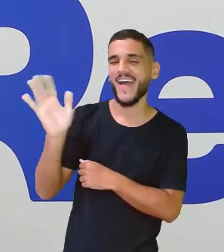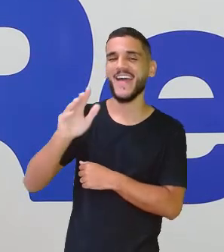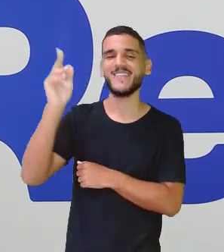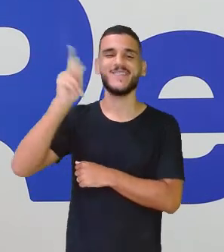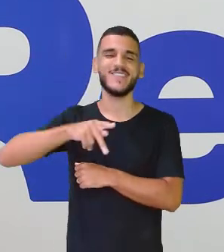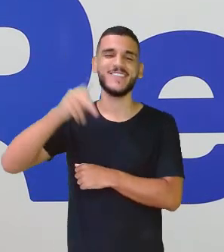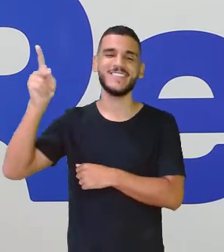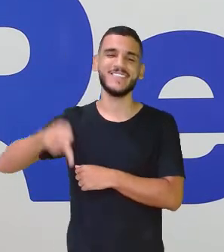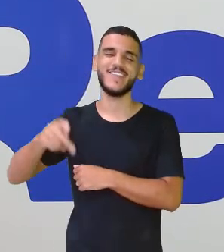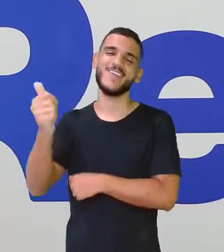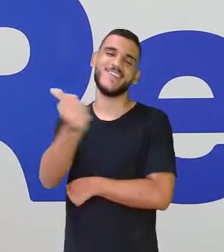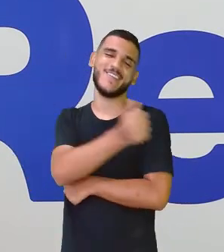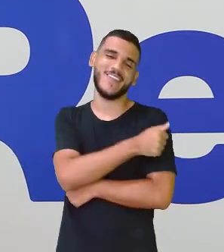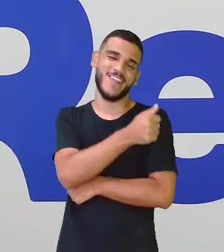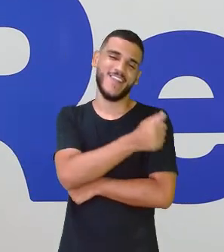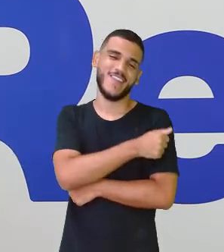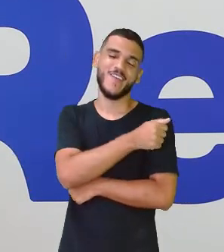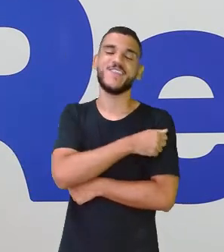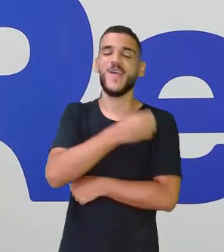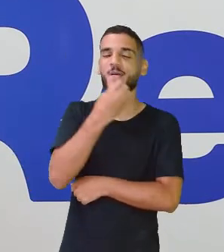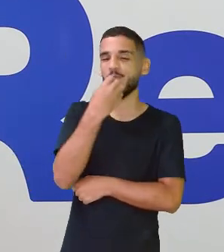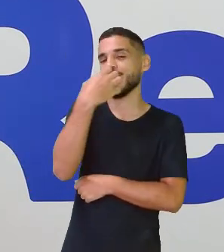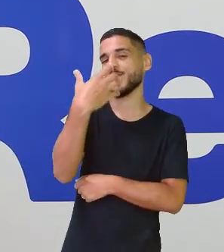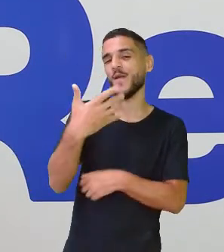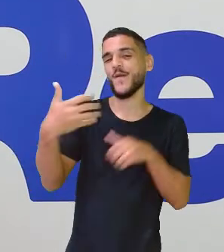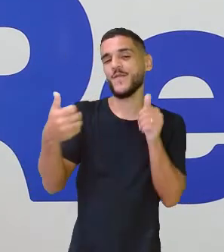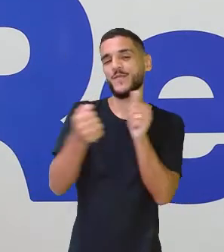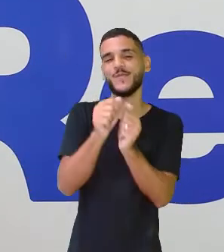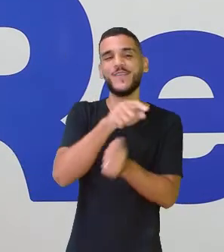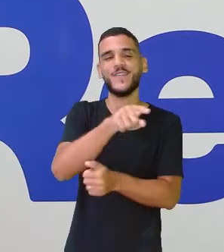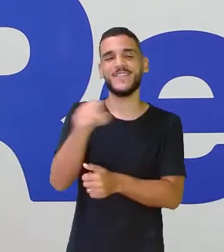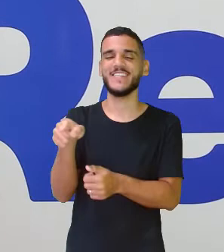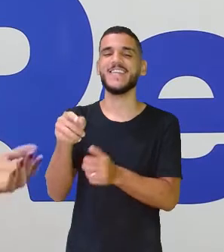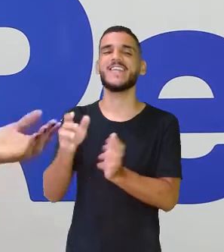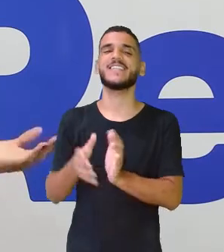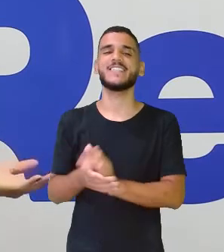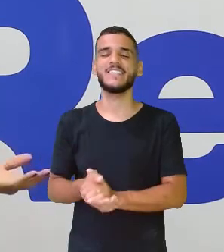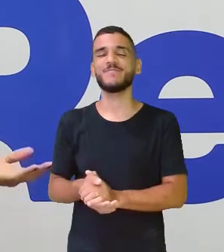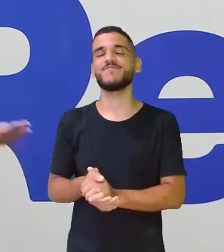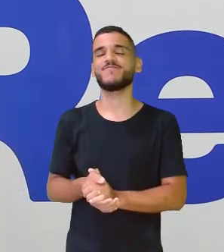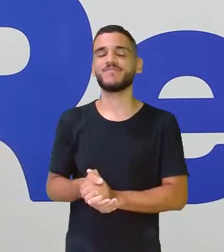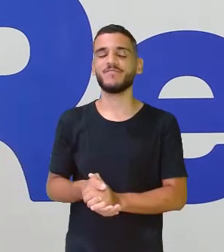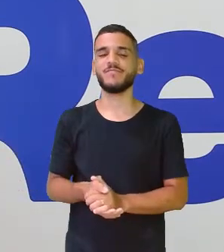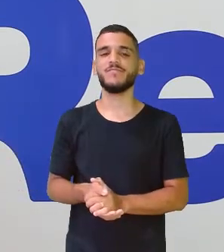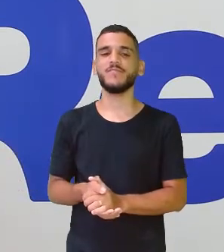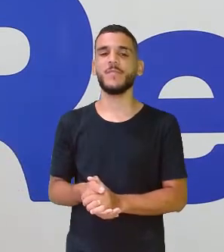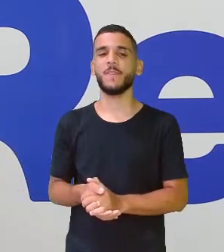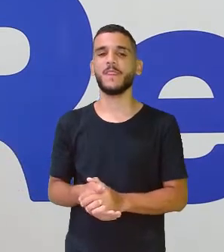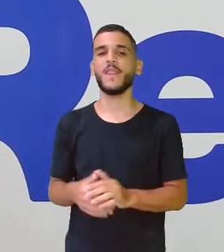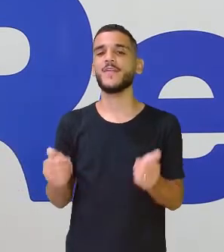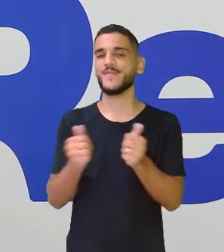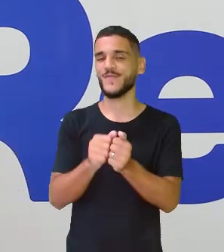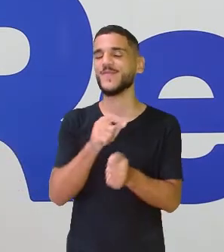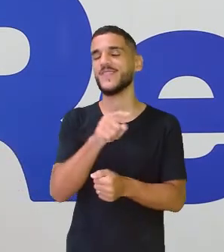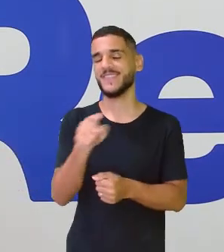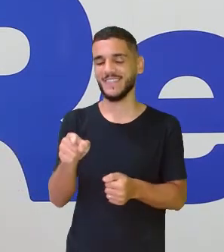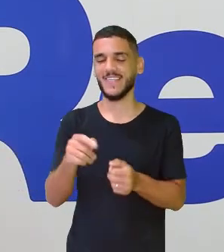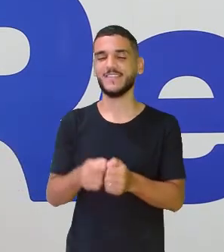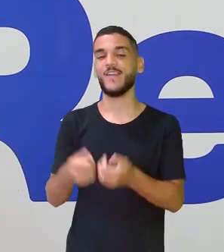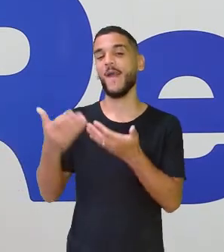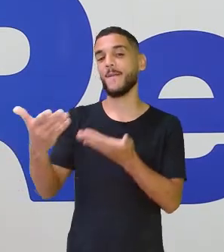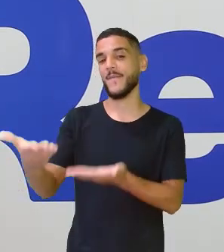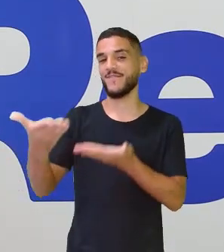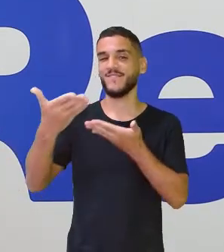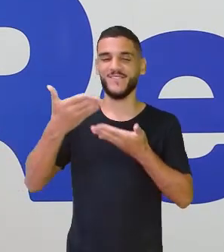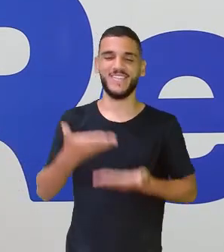Mauricé. Olá, estudantes. É sempre um prazer estar aqui juntinho na aula da professora Mauricé com vocês. Então, sejam